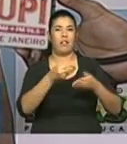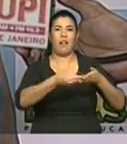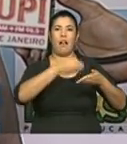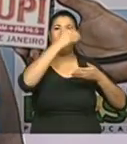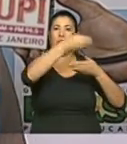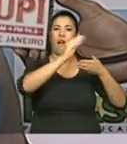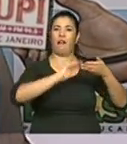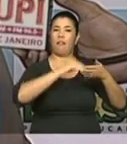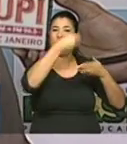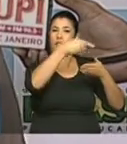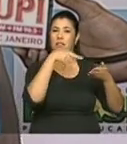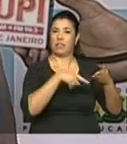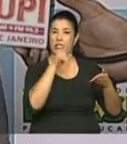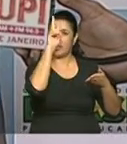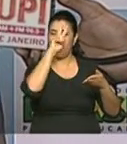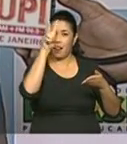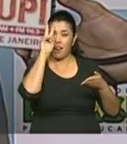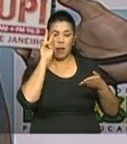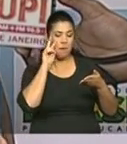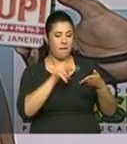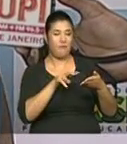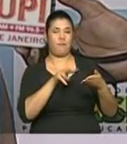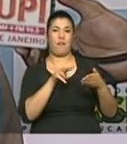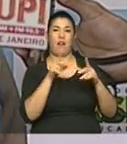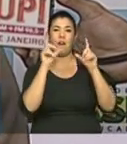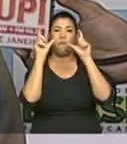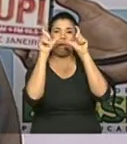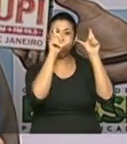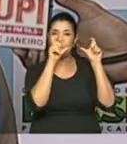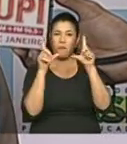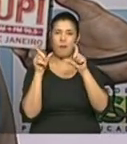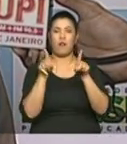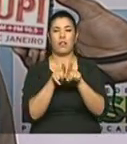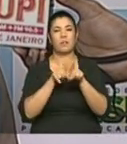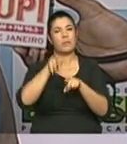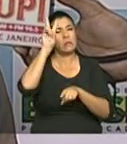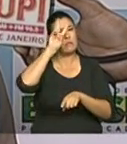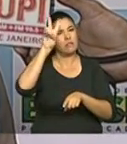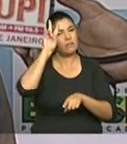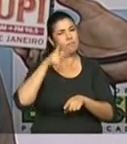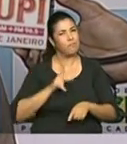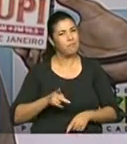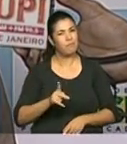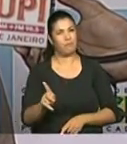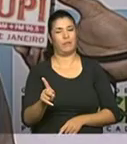porque enfermidades como a hanseníase, elas precisam estar o tempo inteiro